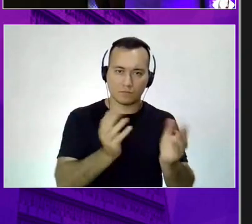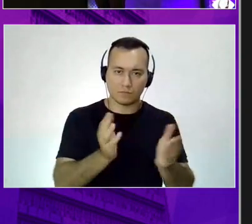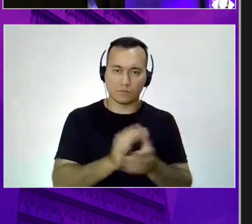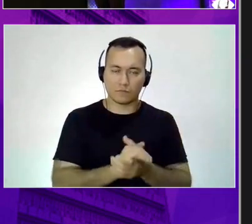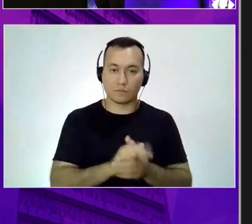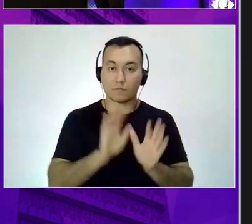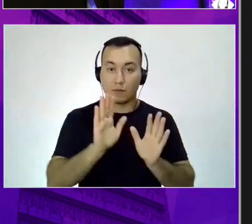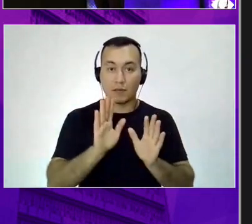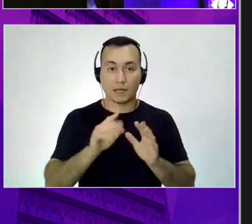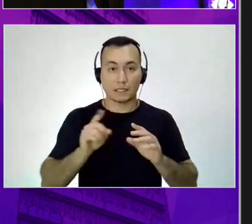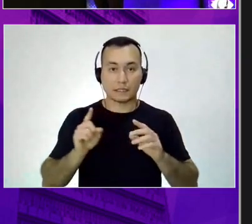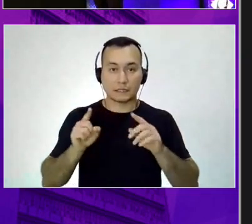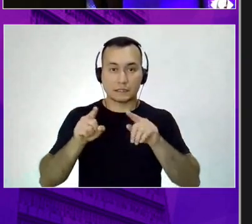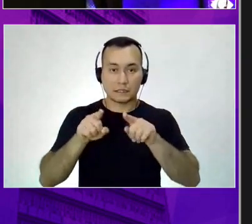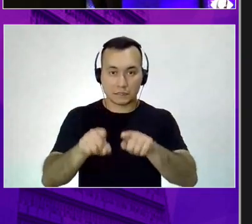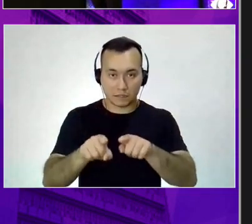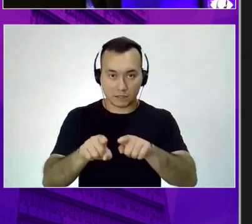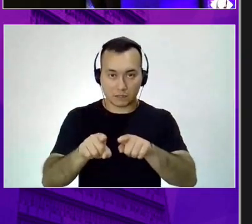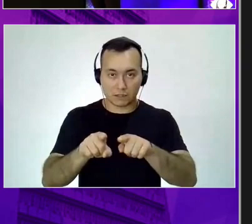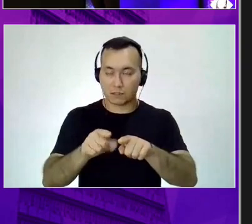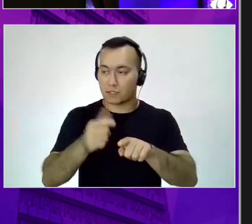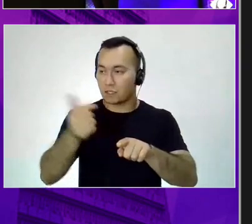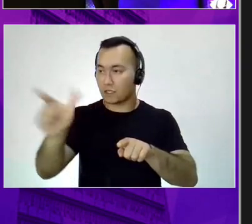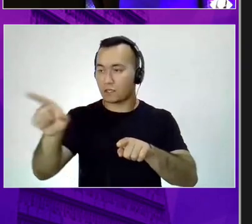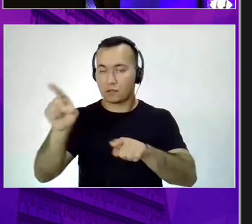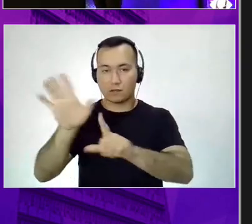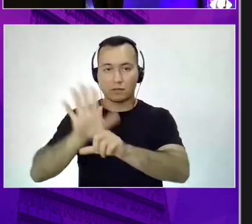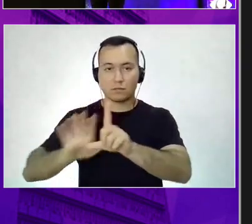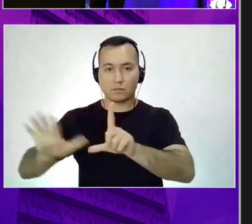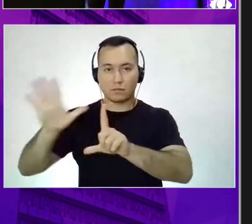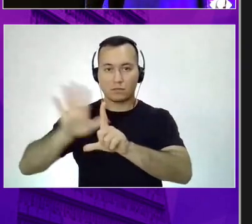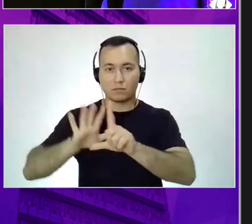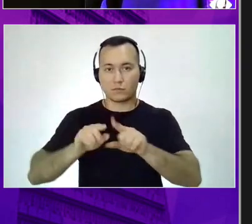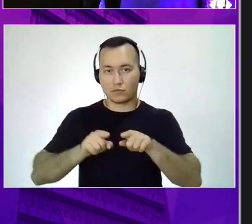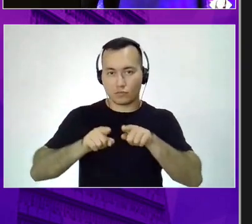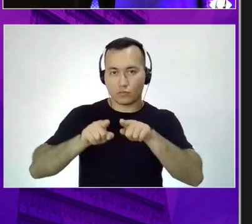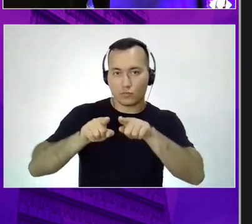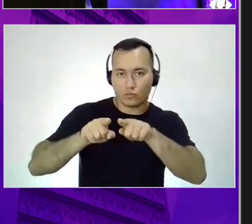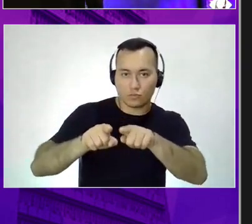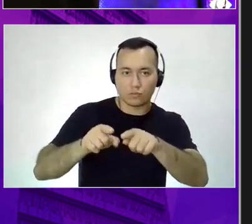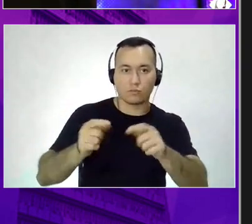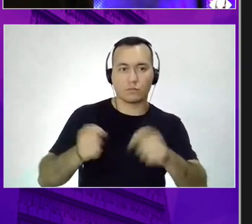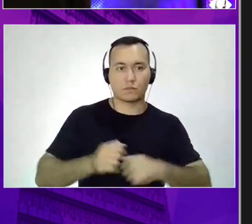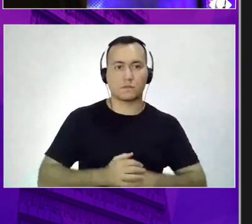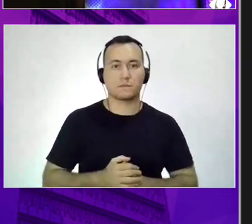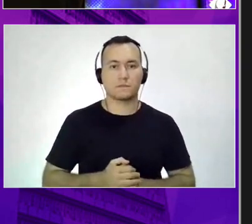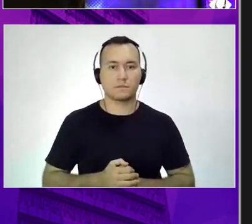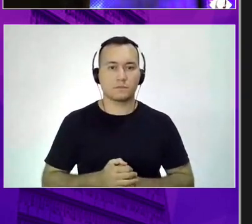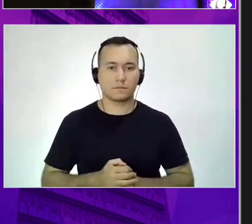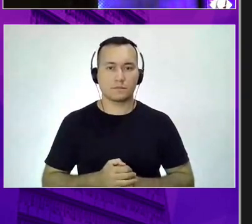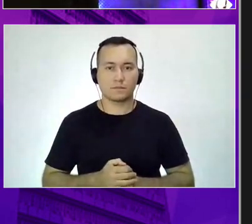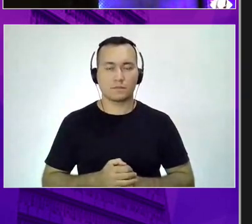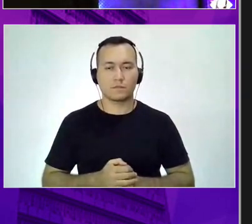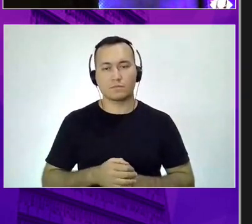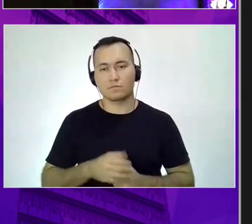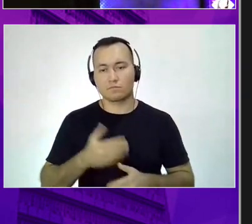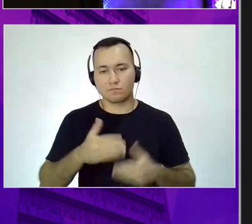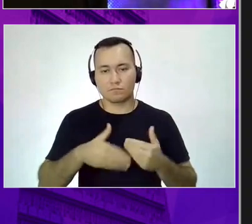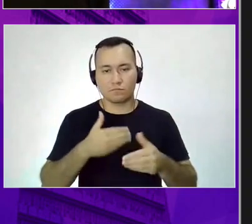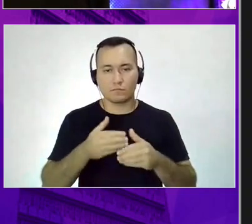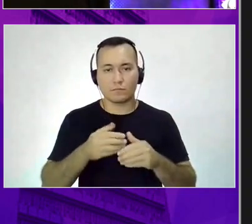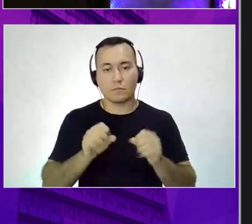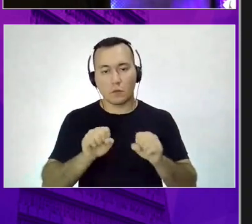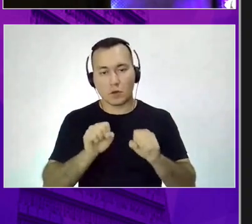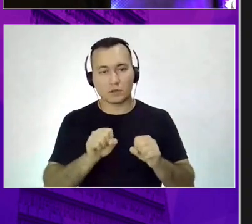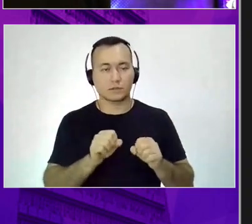com fluxos assim de poder de decisão. Tá? Ah, sim ou não, se deu errado, eu posso ir para um outro fluxo. Então, ele é bem